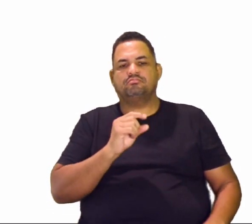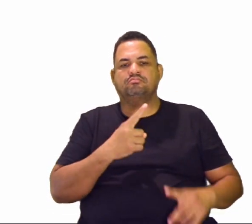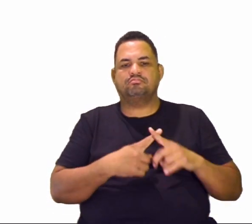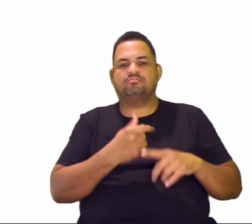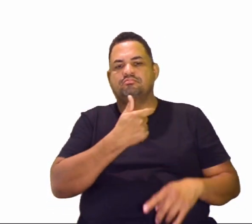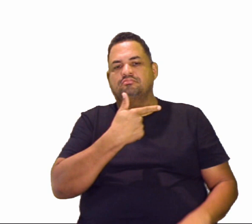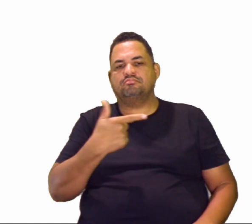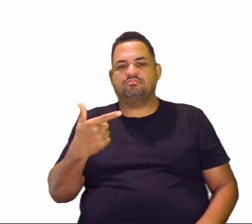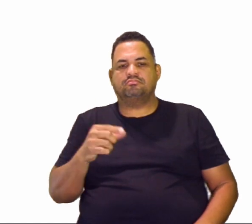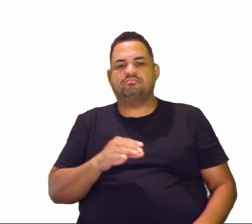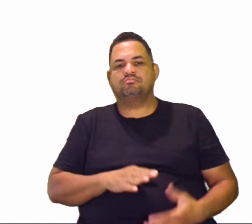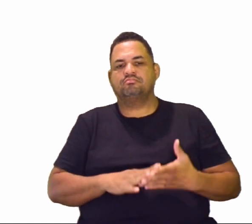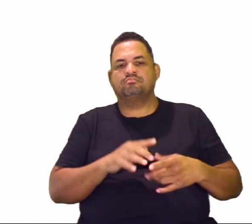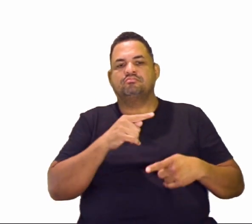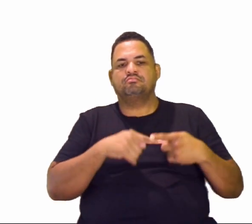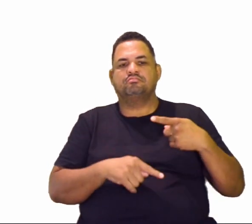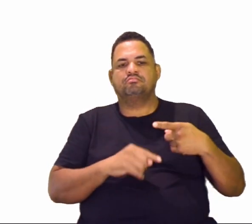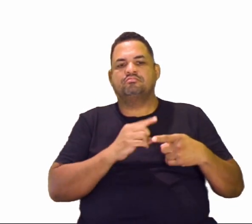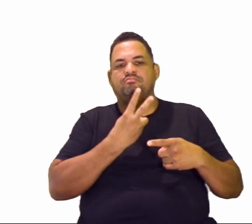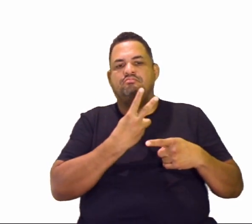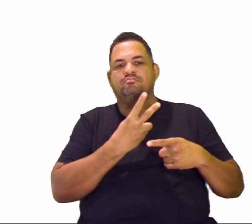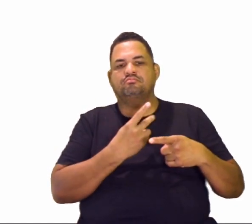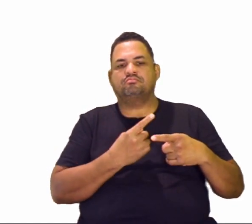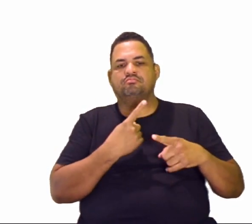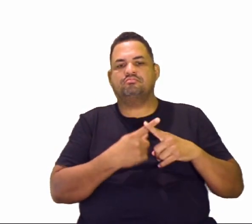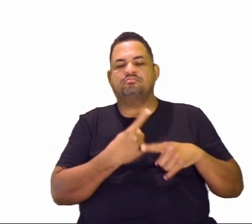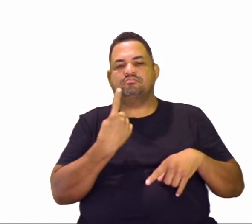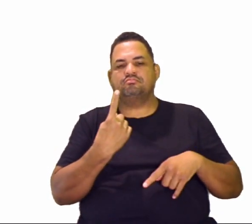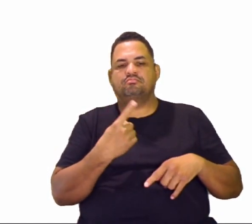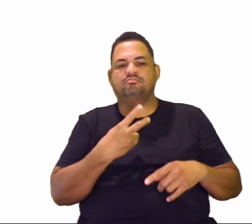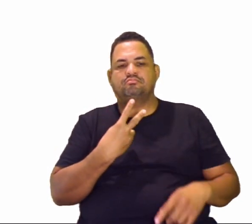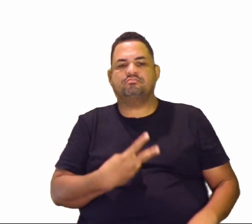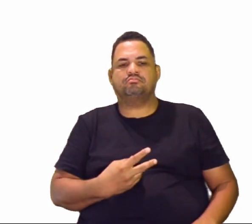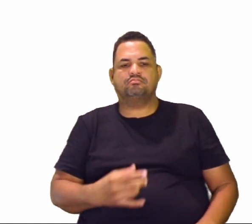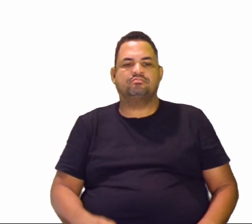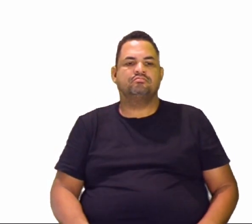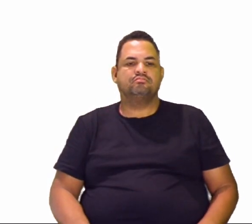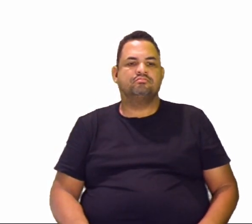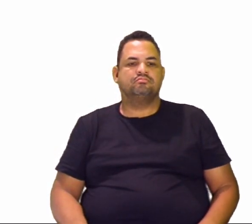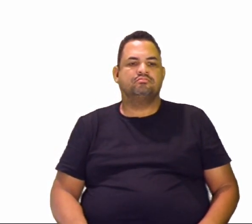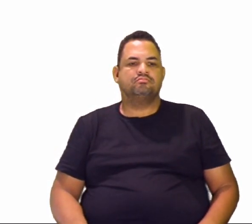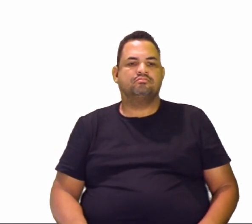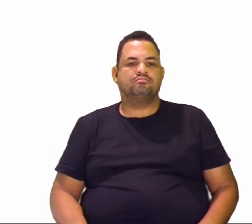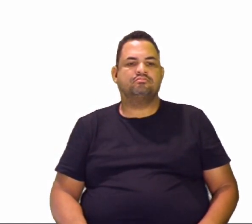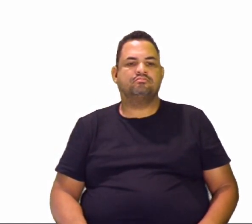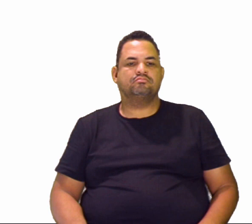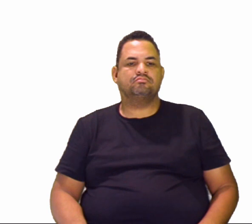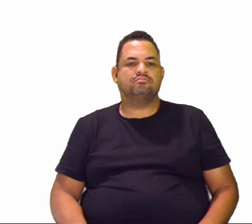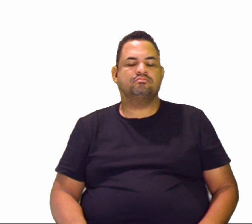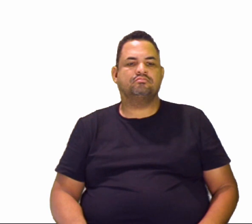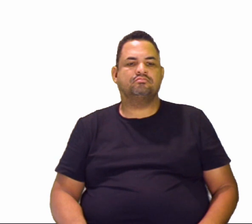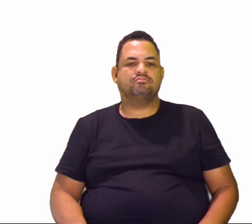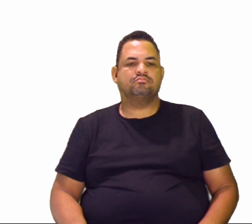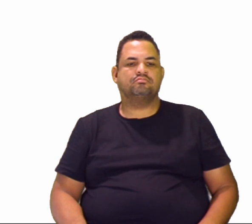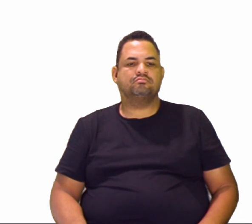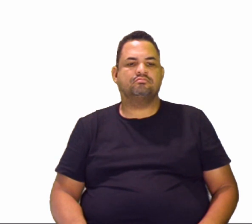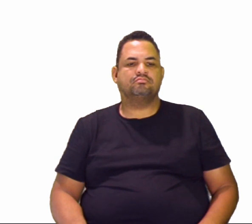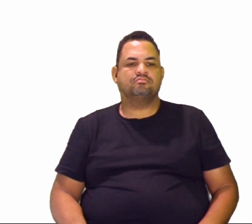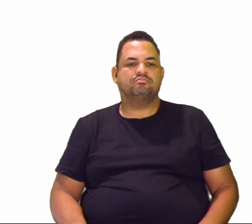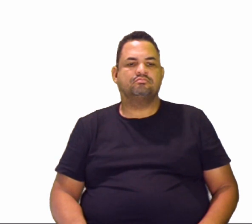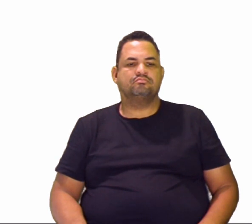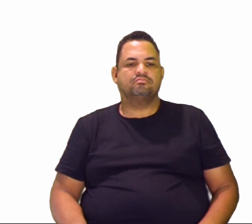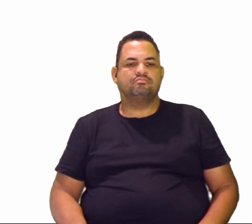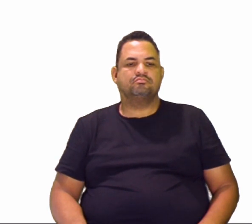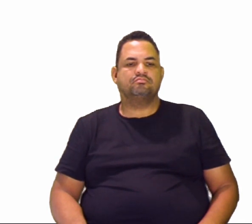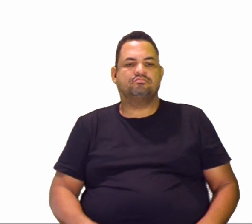22, dividido por 2 vezes U, que é 2. Então, 10 vezes 22,4